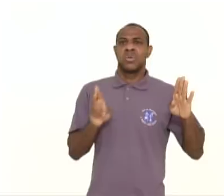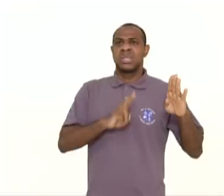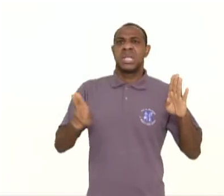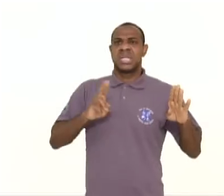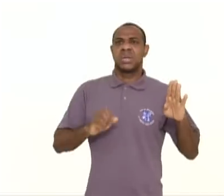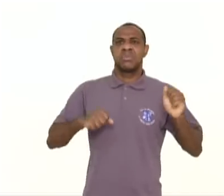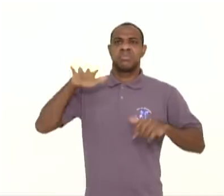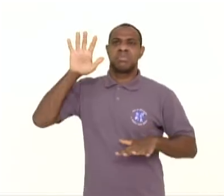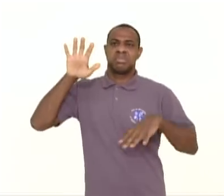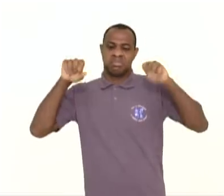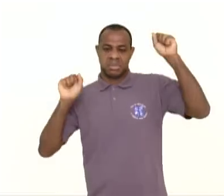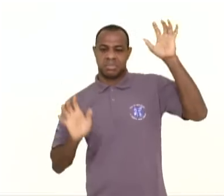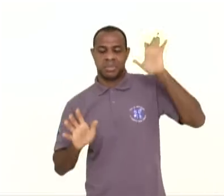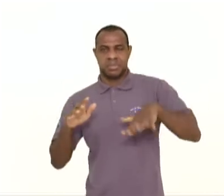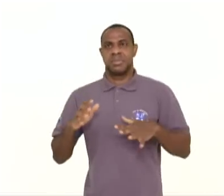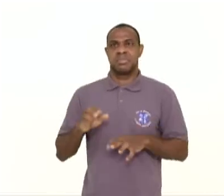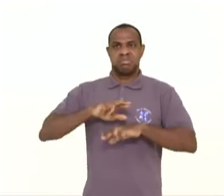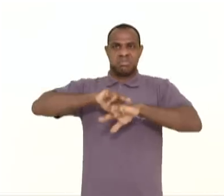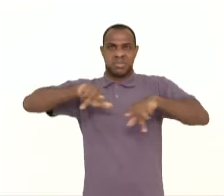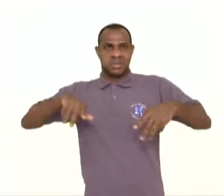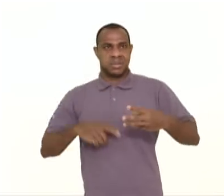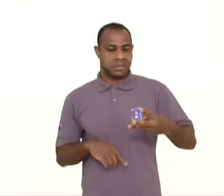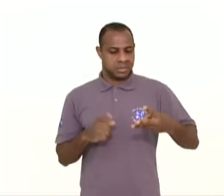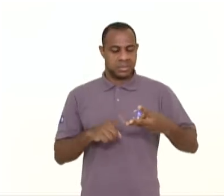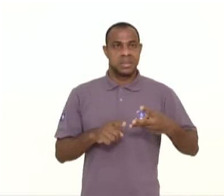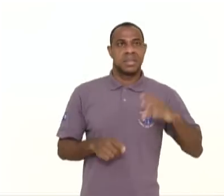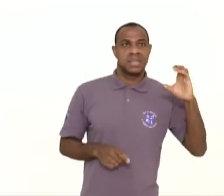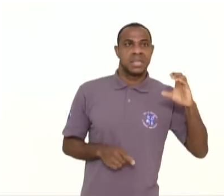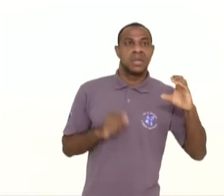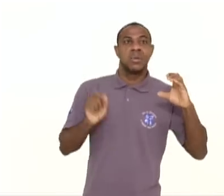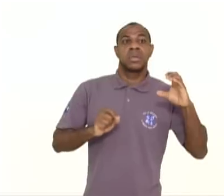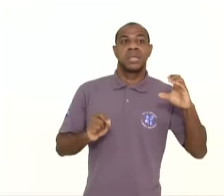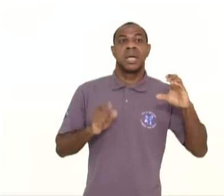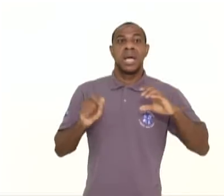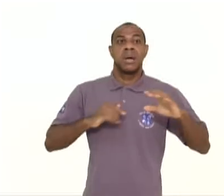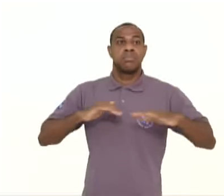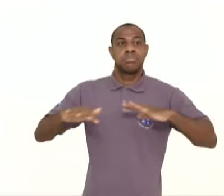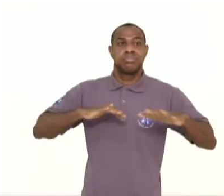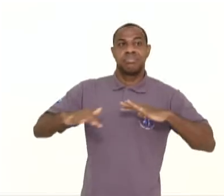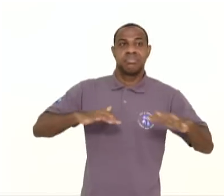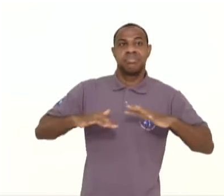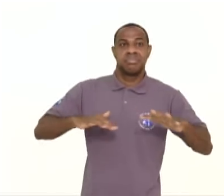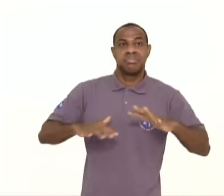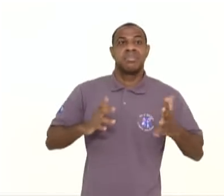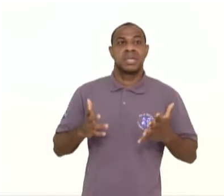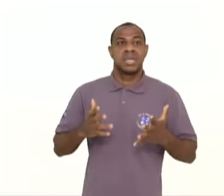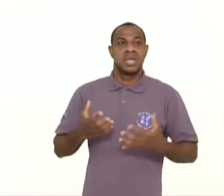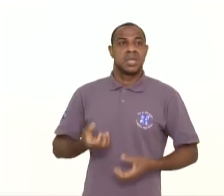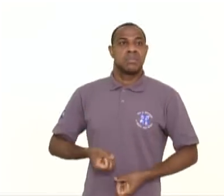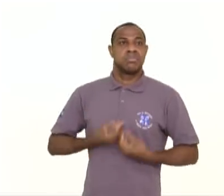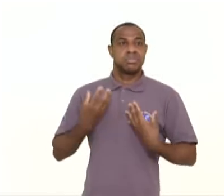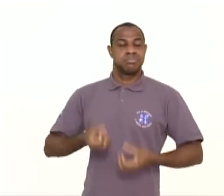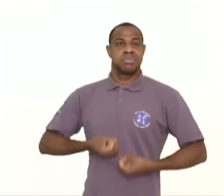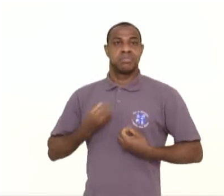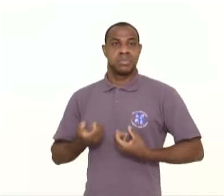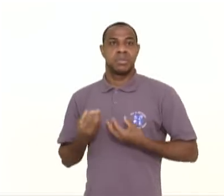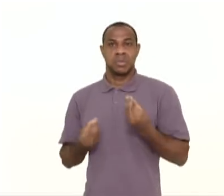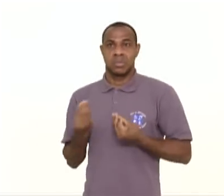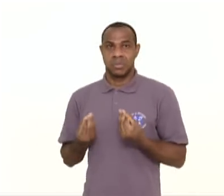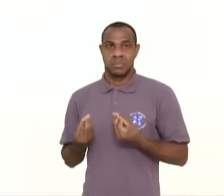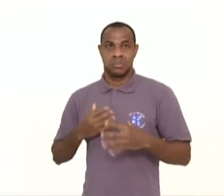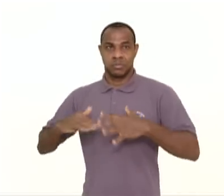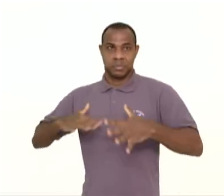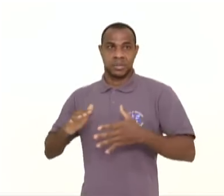Letra C, utilização expressiva intencional do movimento nas situações cotidianas. E letra D, todas as alternativas estão